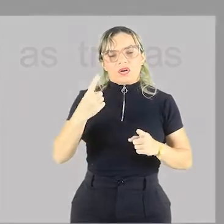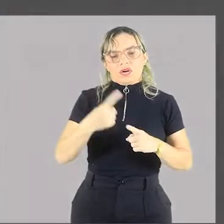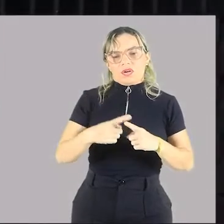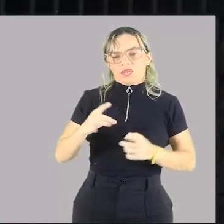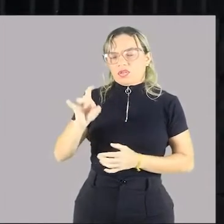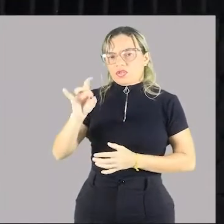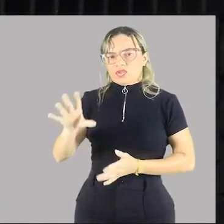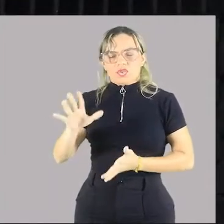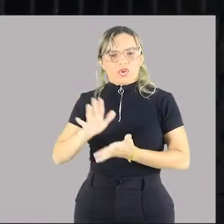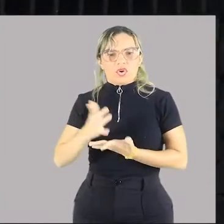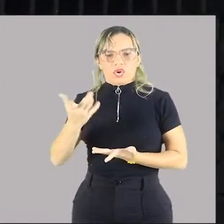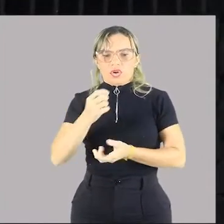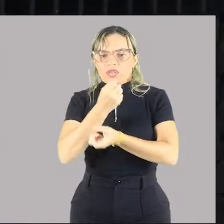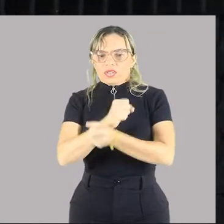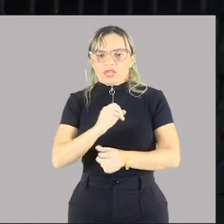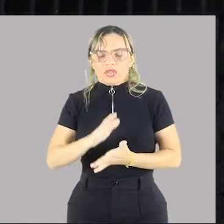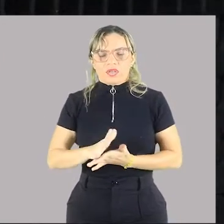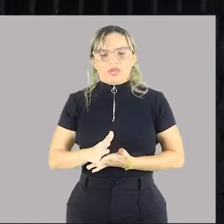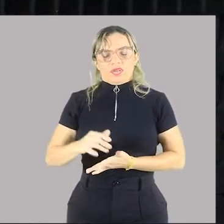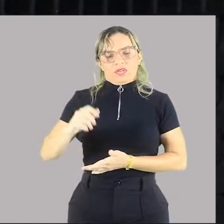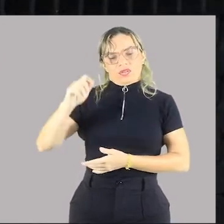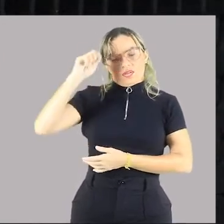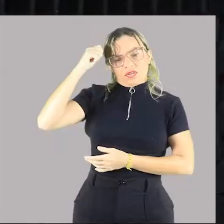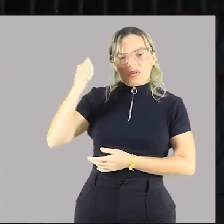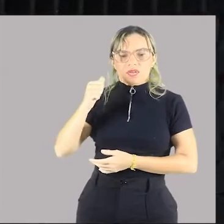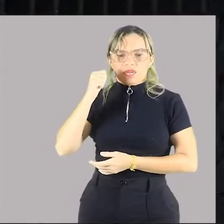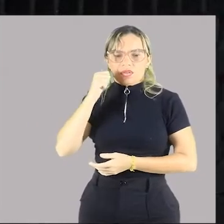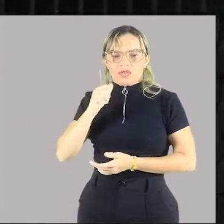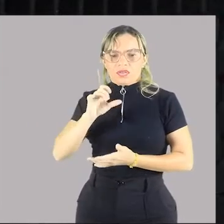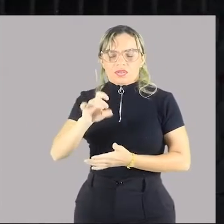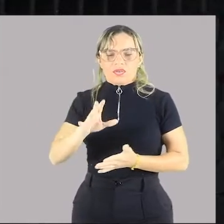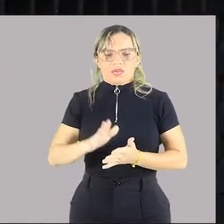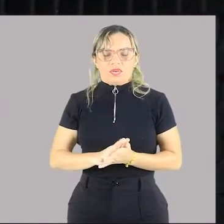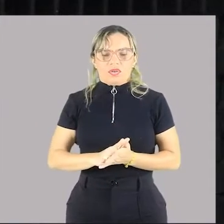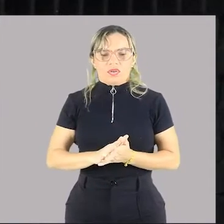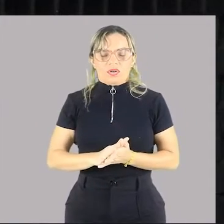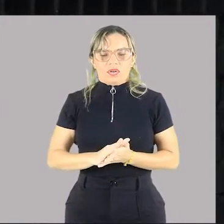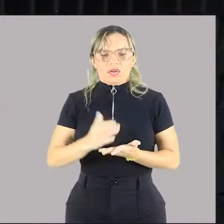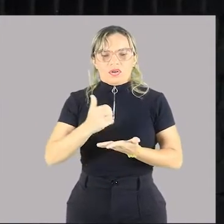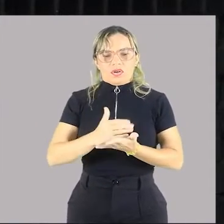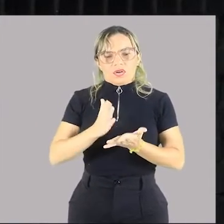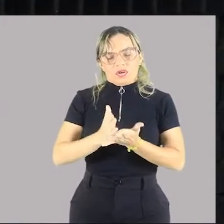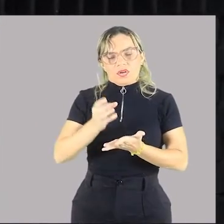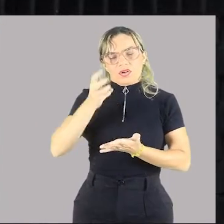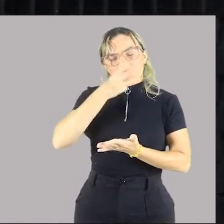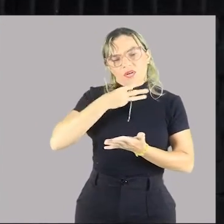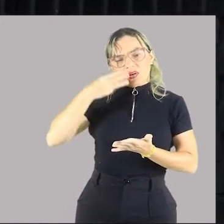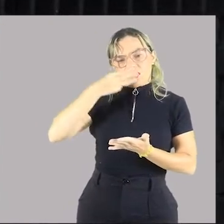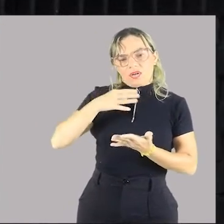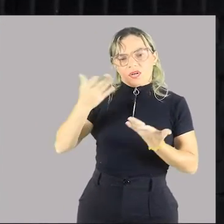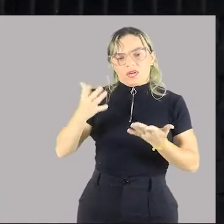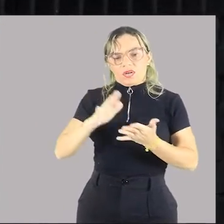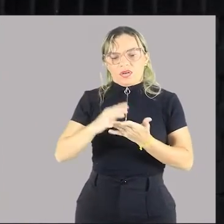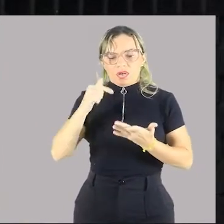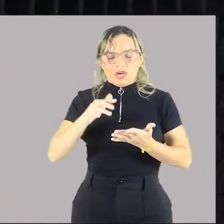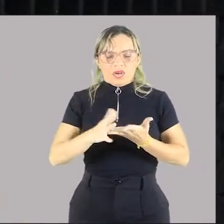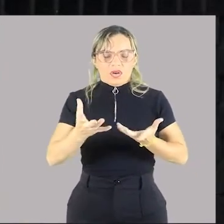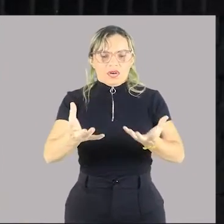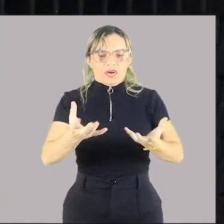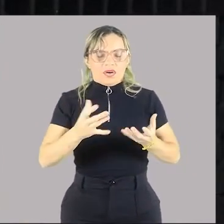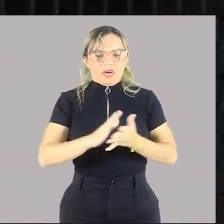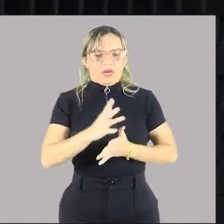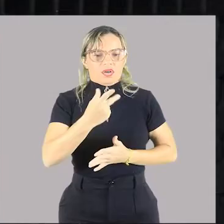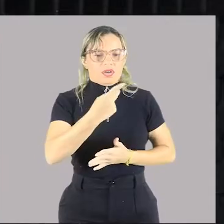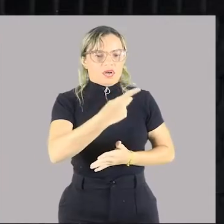apenas escravos que estão fabricando esses doces. E os doces é para satisfazer as